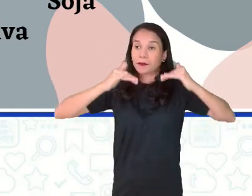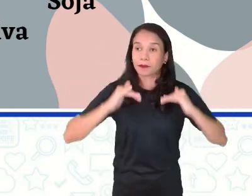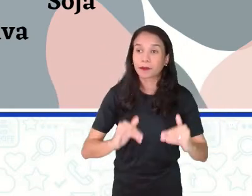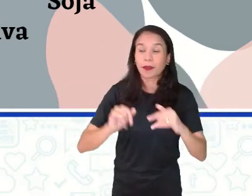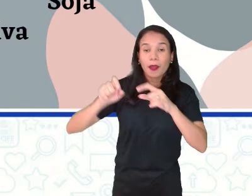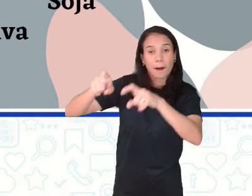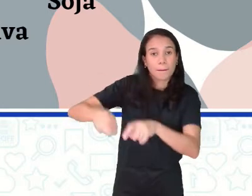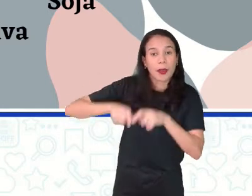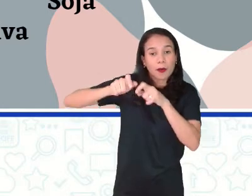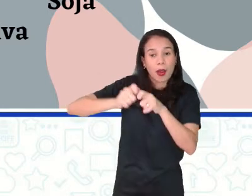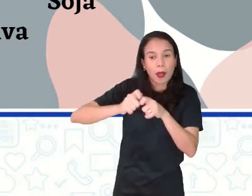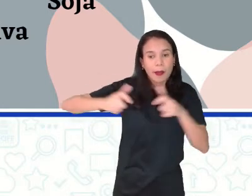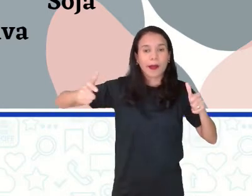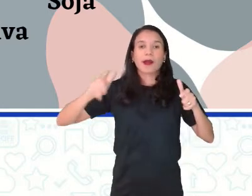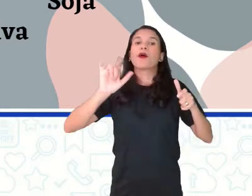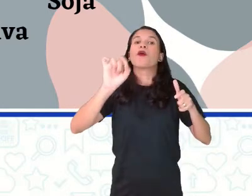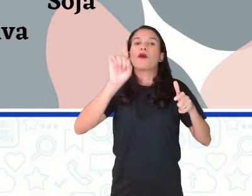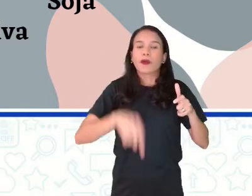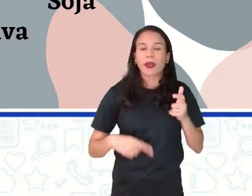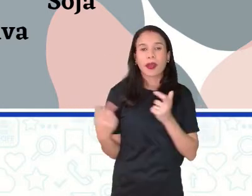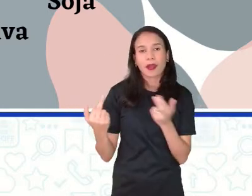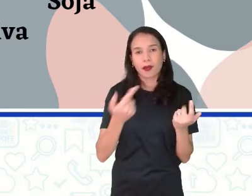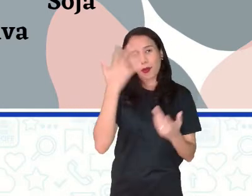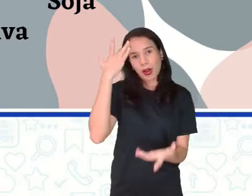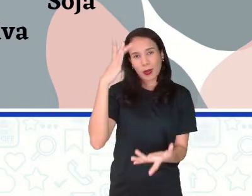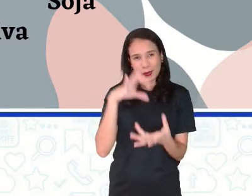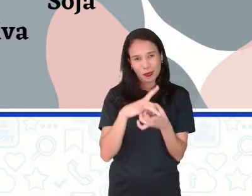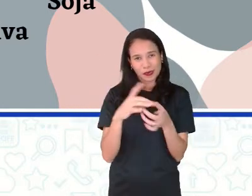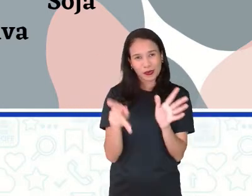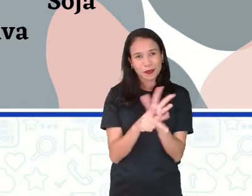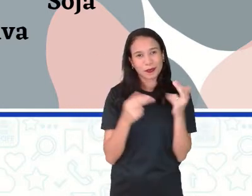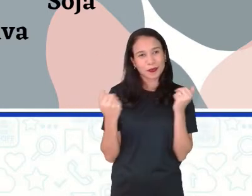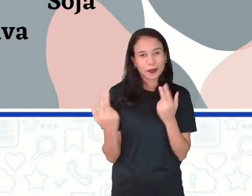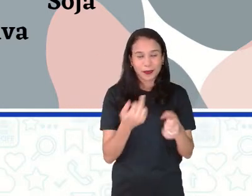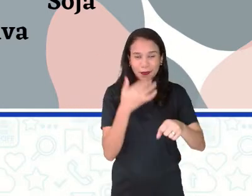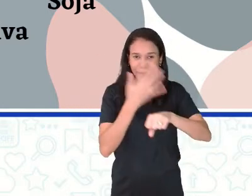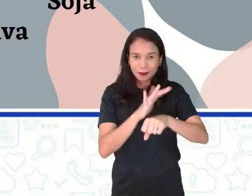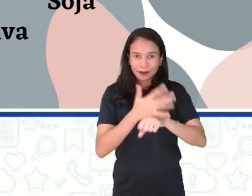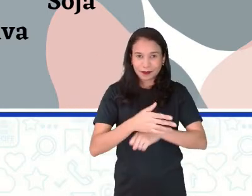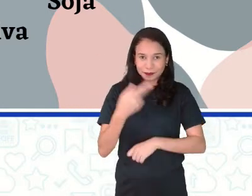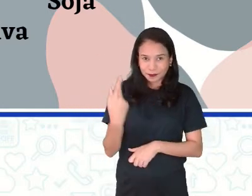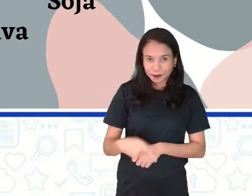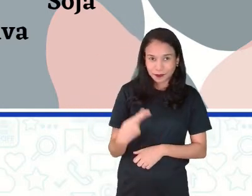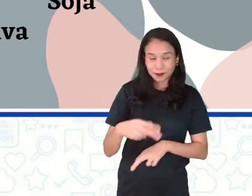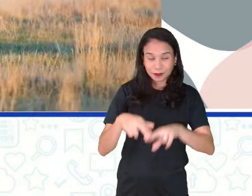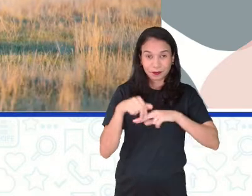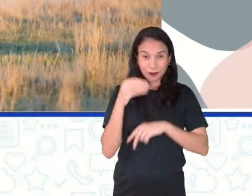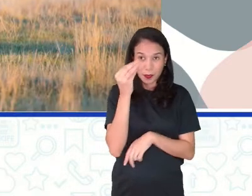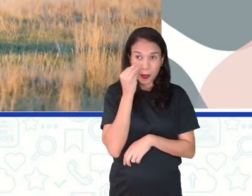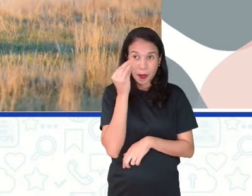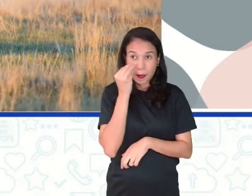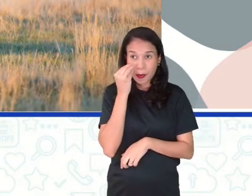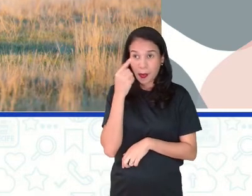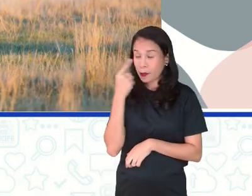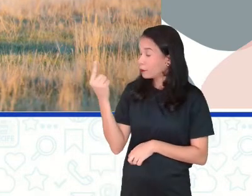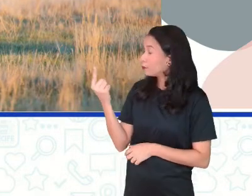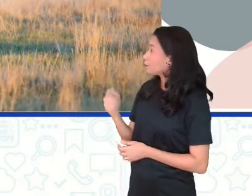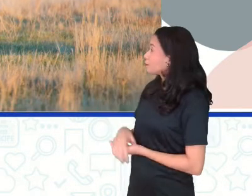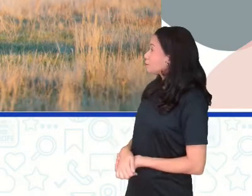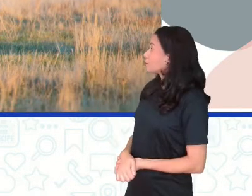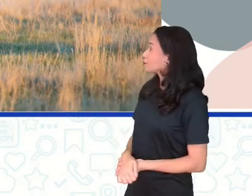pecuária extensiva, né, que é a mesma lógica que é praticada aqui. Então, observa aqui, veja que